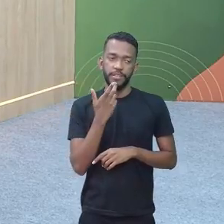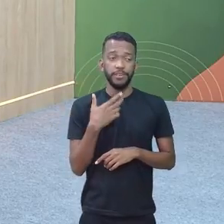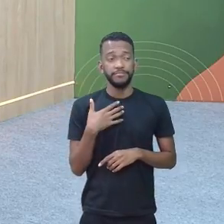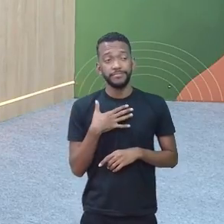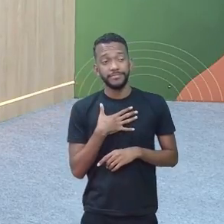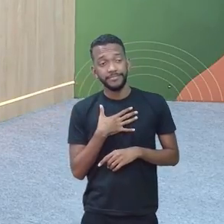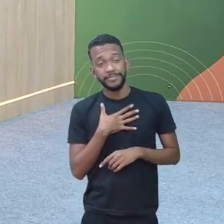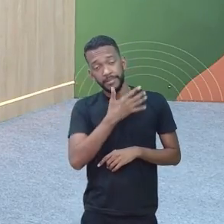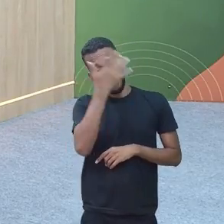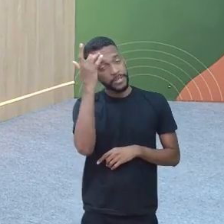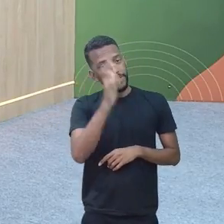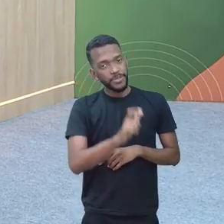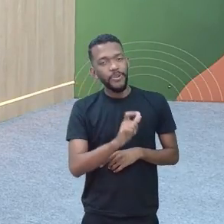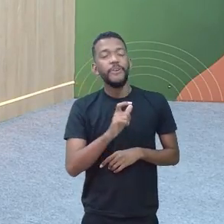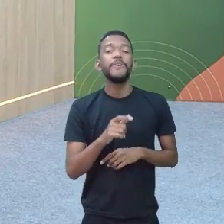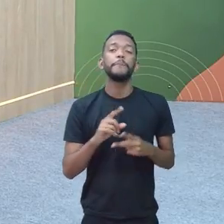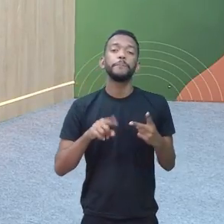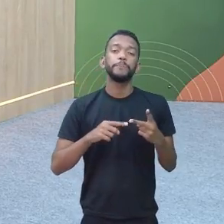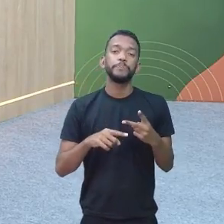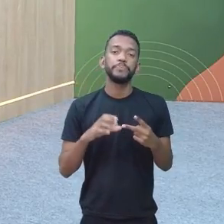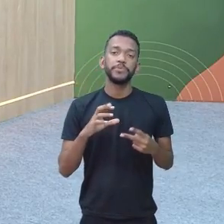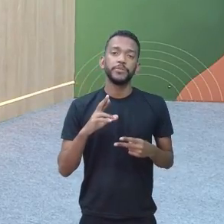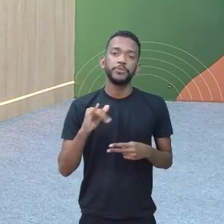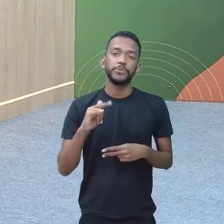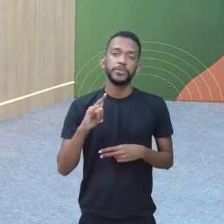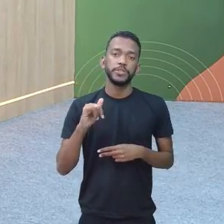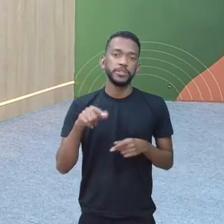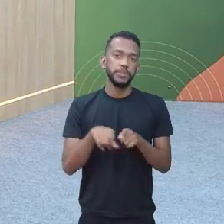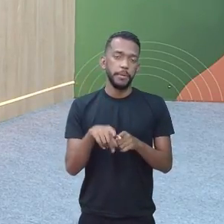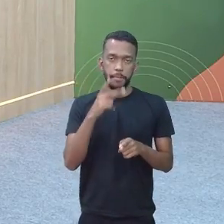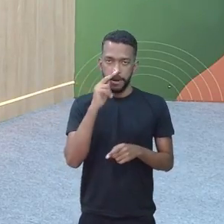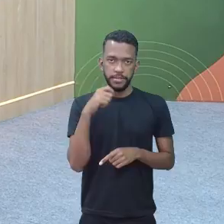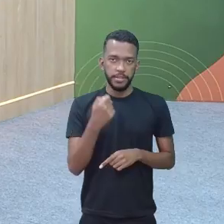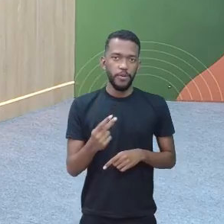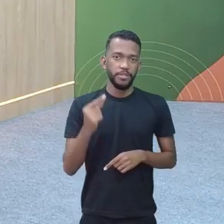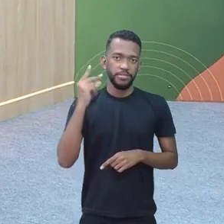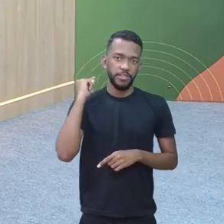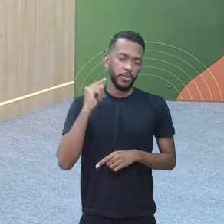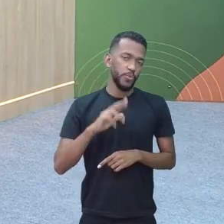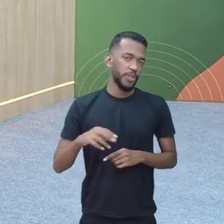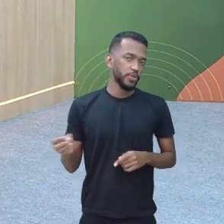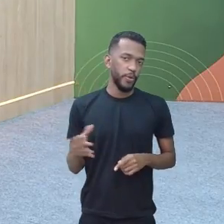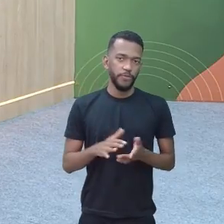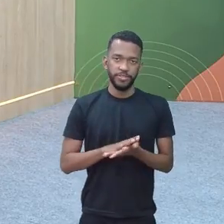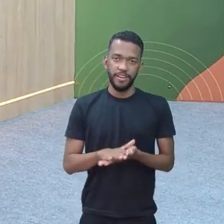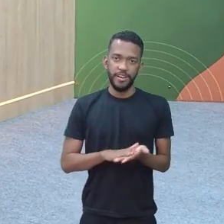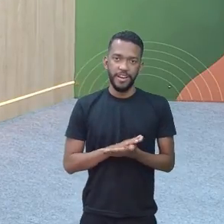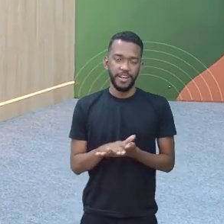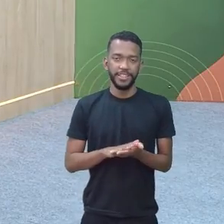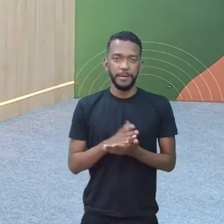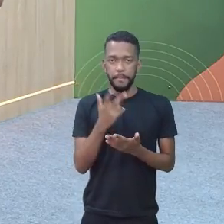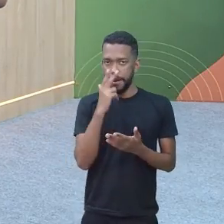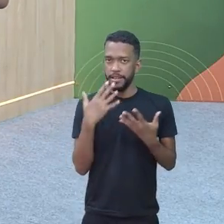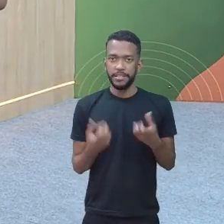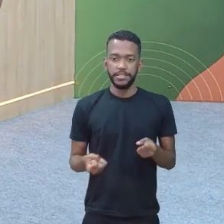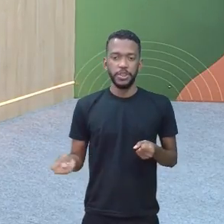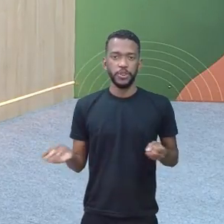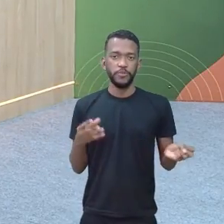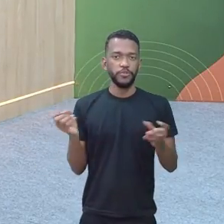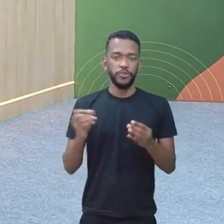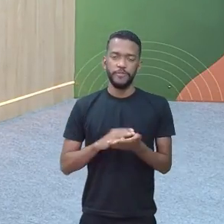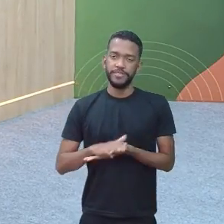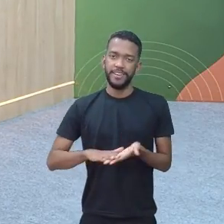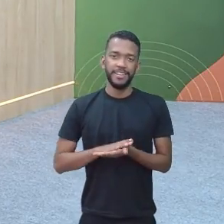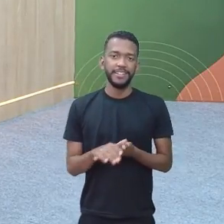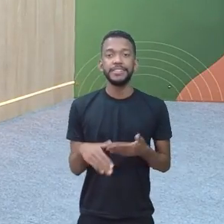está apaixonado por alguém. E o cringe é aquilo que é antigo, que não é mais novo, né? Não é mais aceitável como novidade.